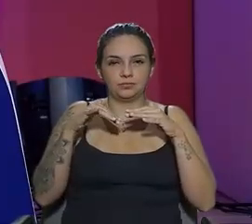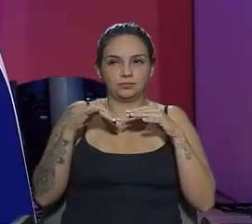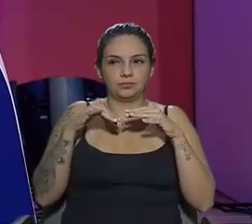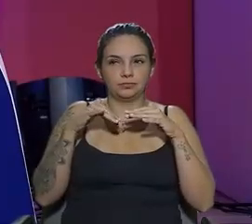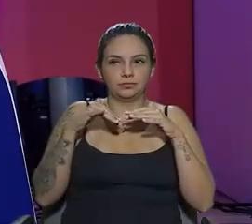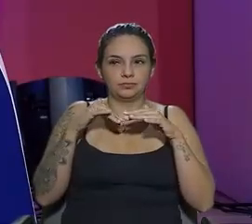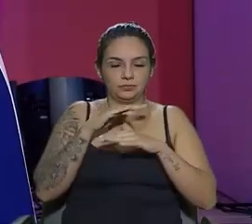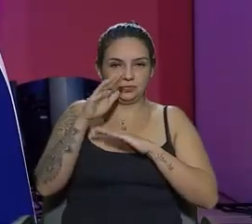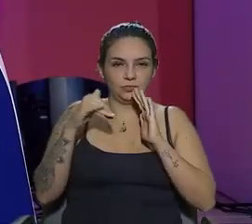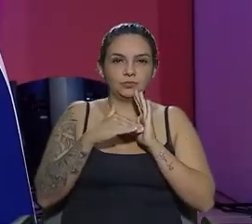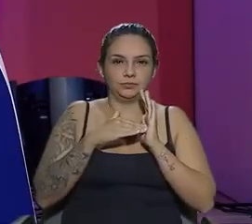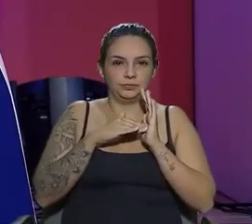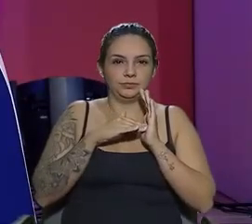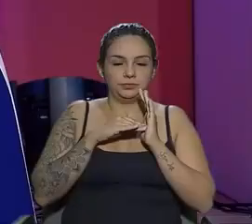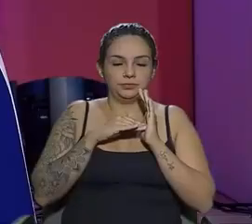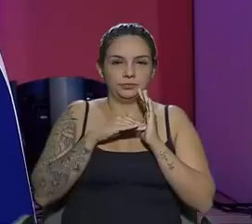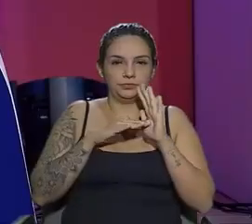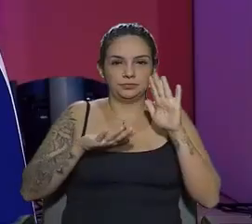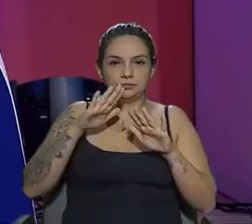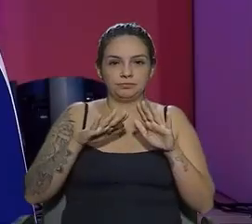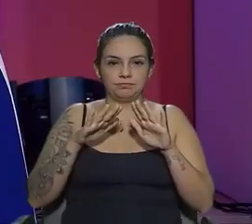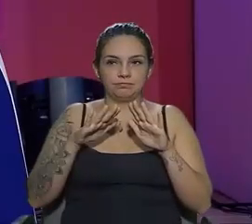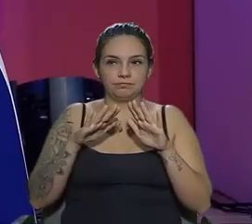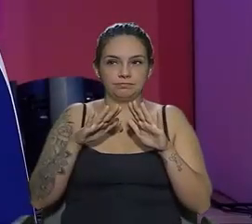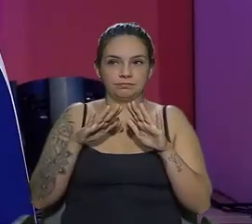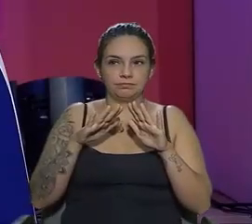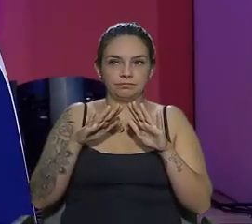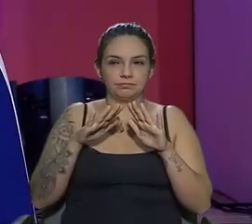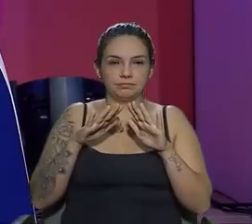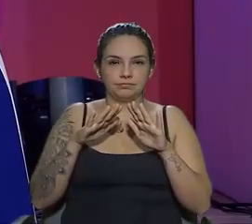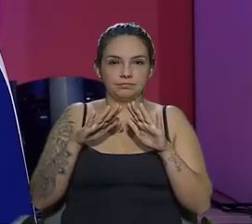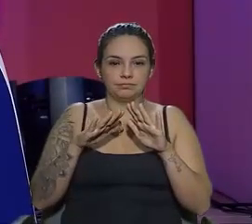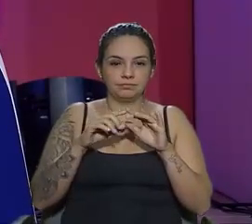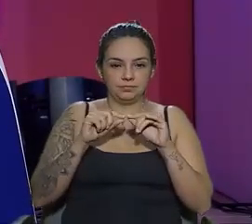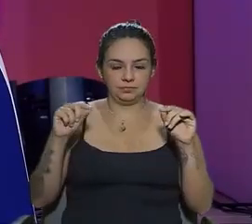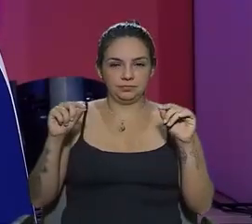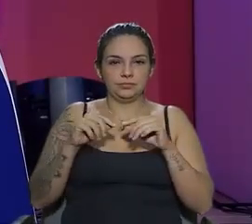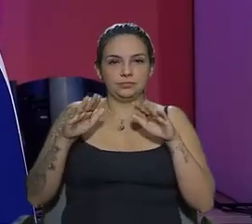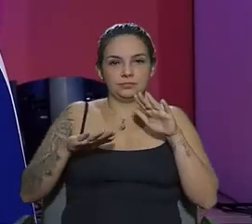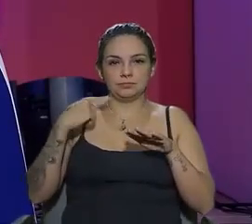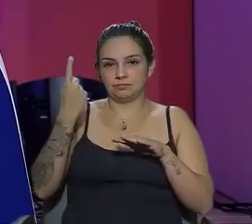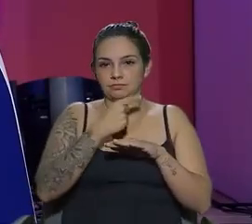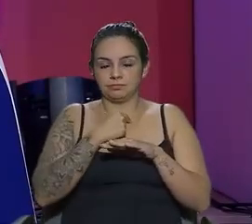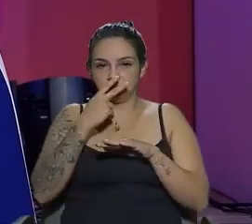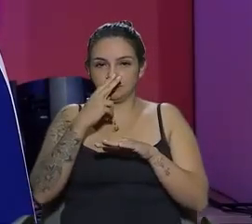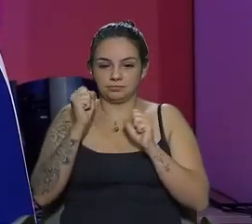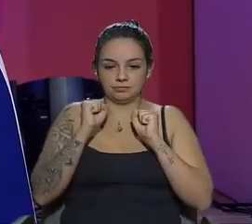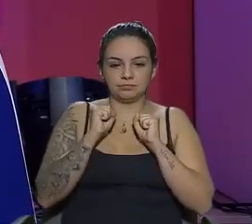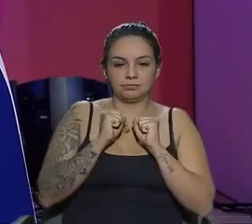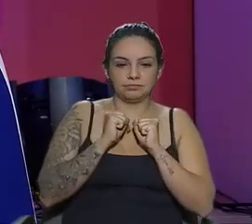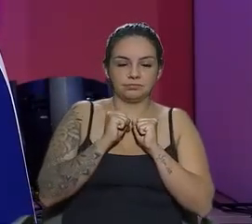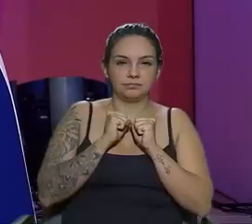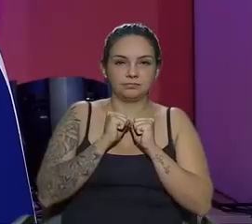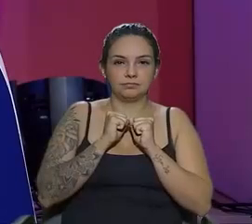movimentar tudo. E, às vezes, a gente subestima um graveto, né? Às vezes, a gente subestima o